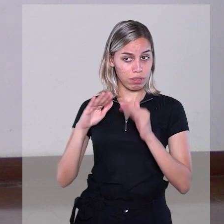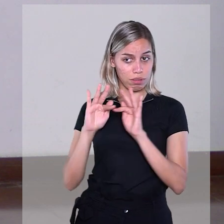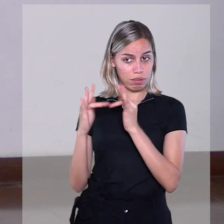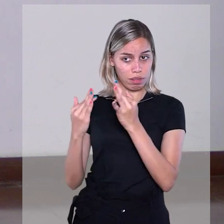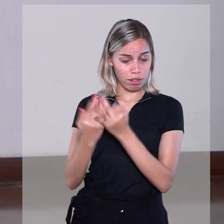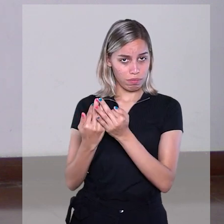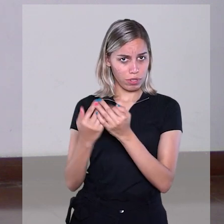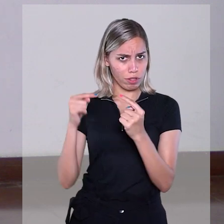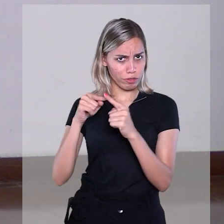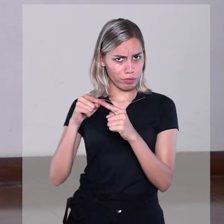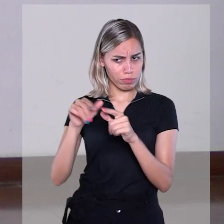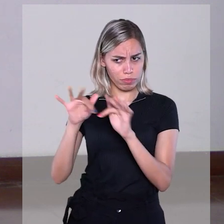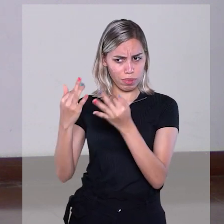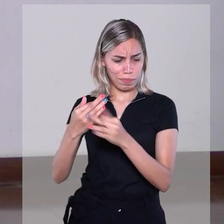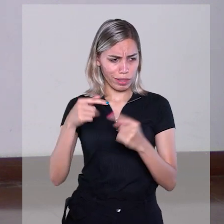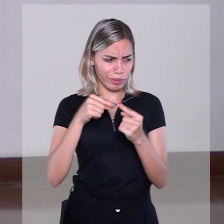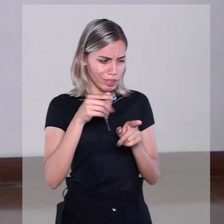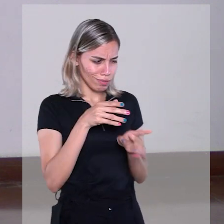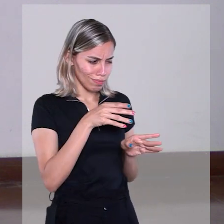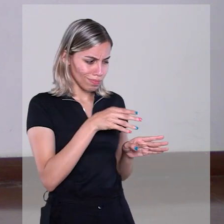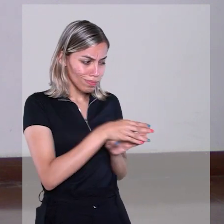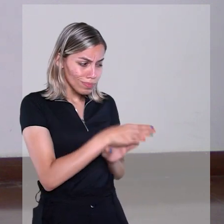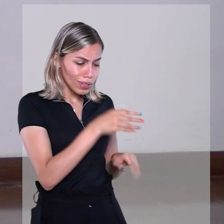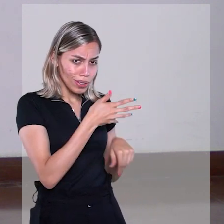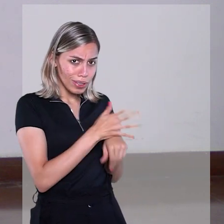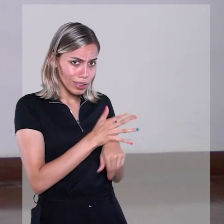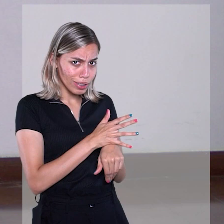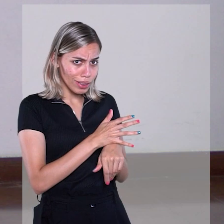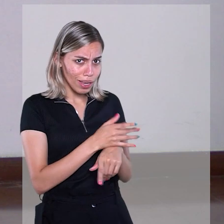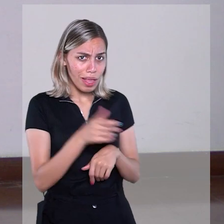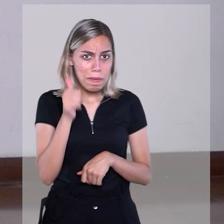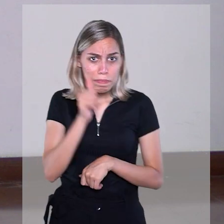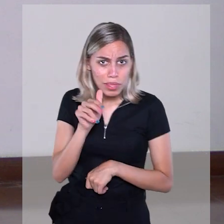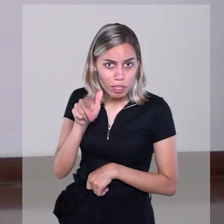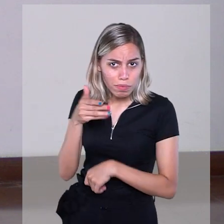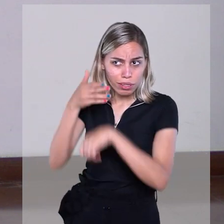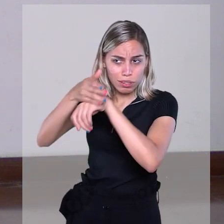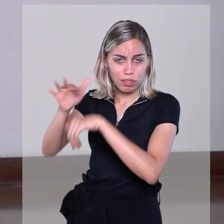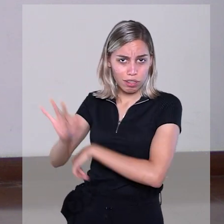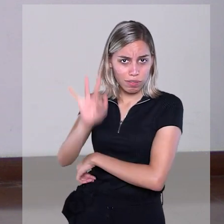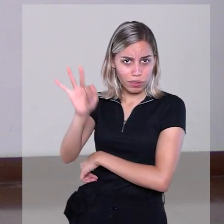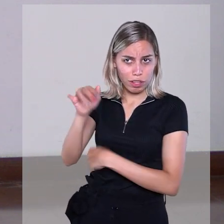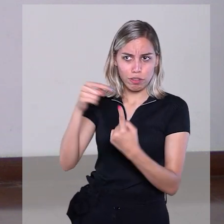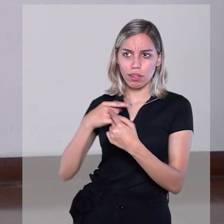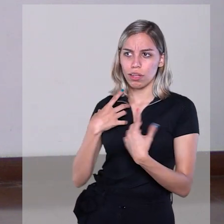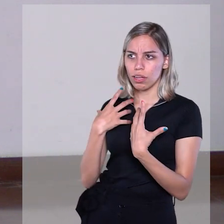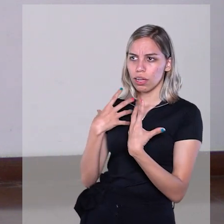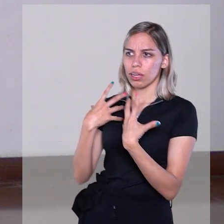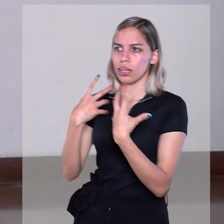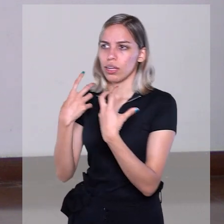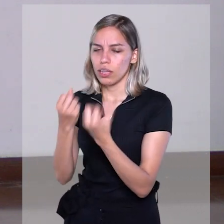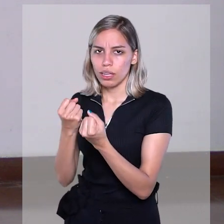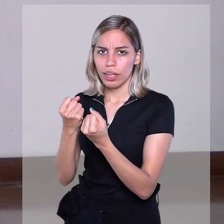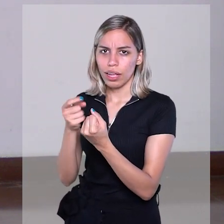na universidade adensa aquele repertório, traz a dimensão crítica e teórica para aquele repertório que era